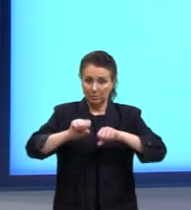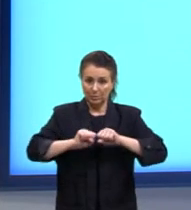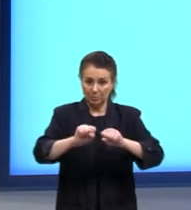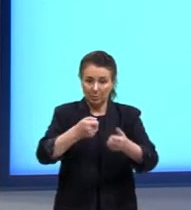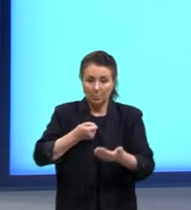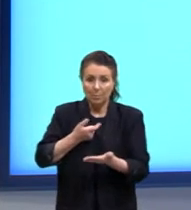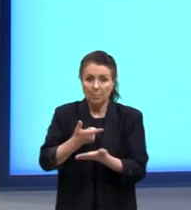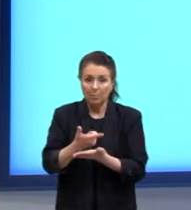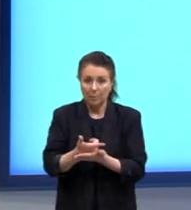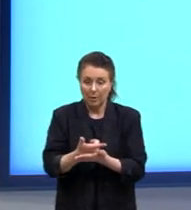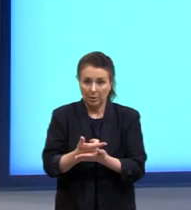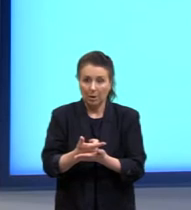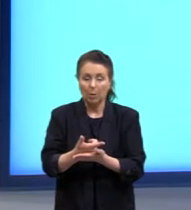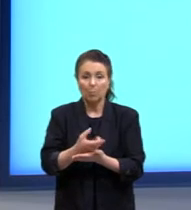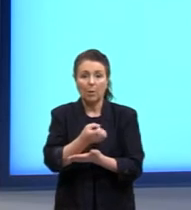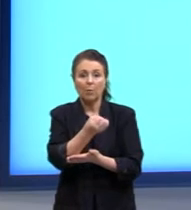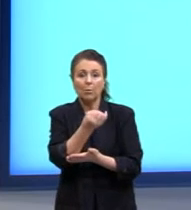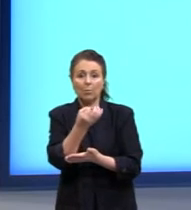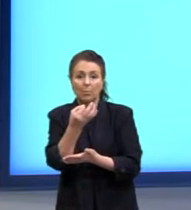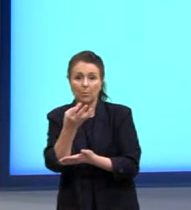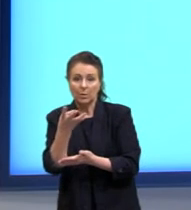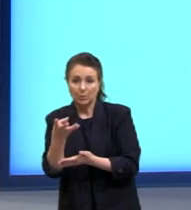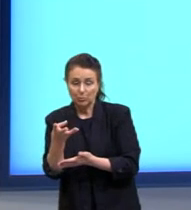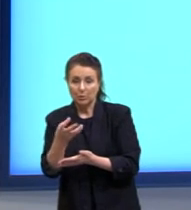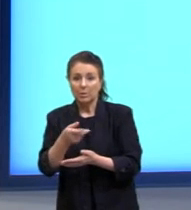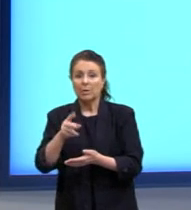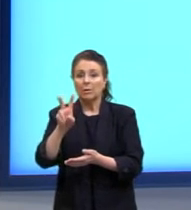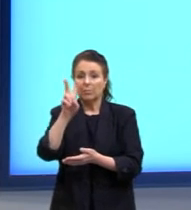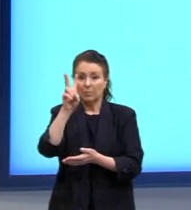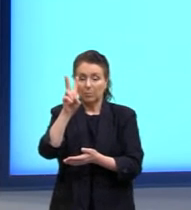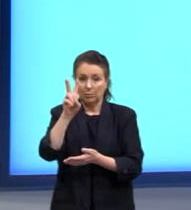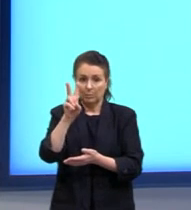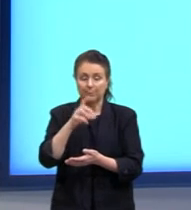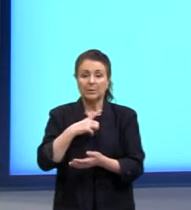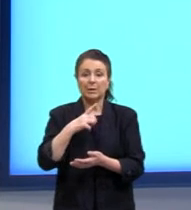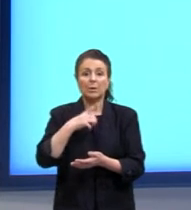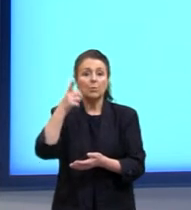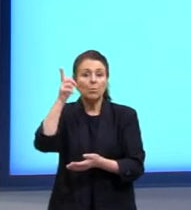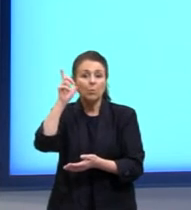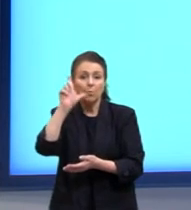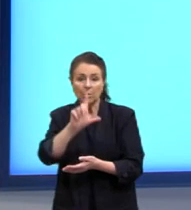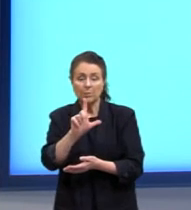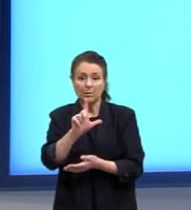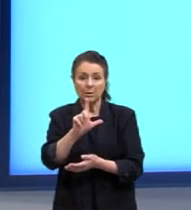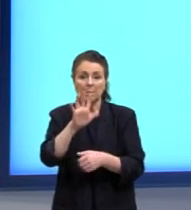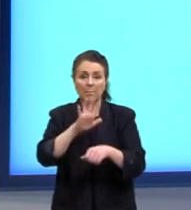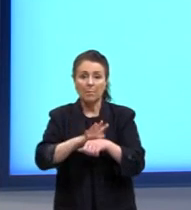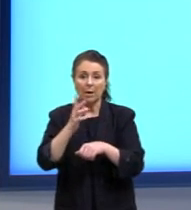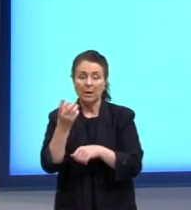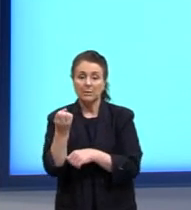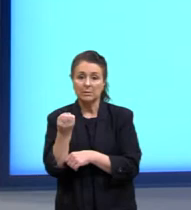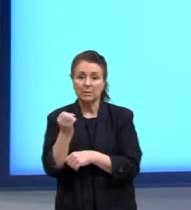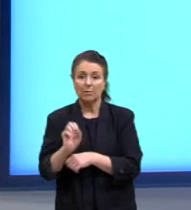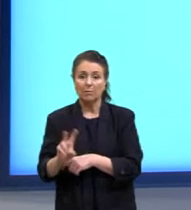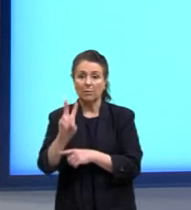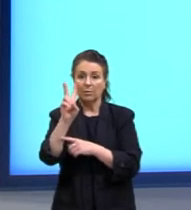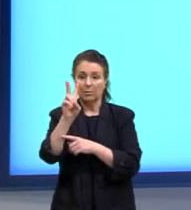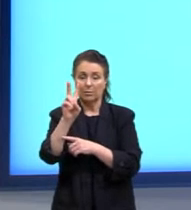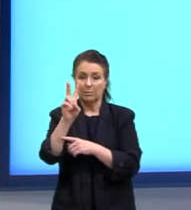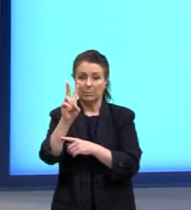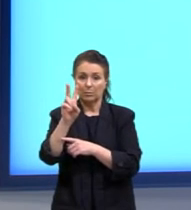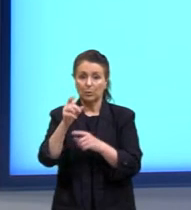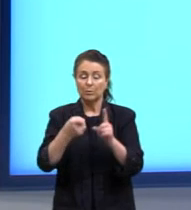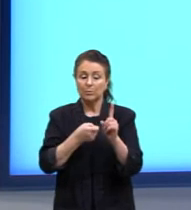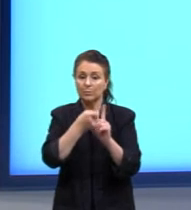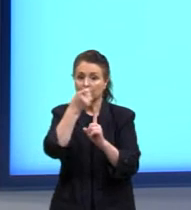representantes do supermercado que atingirem uma média de faturamento mensal que vai ser chamada de m